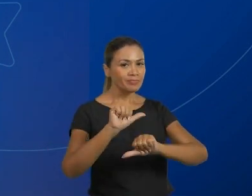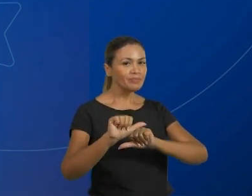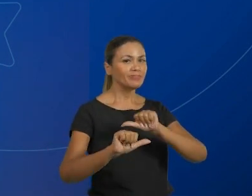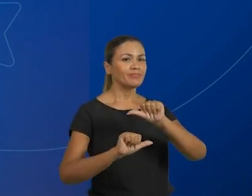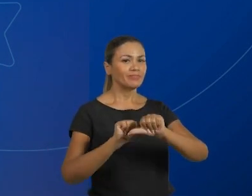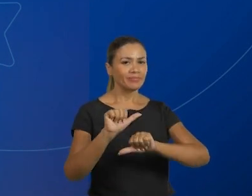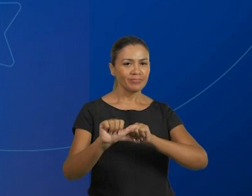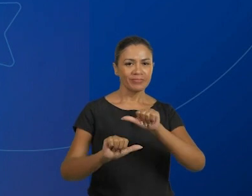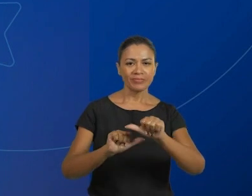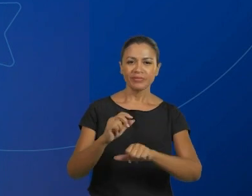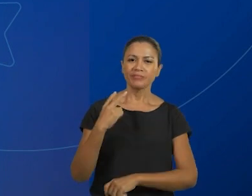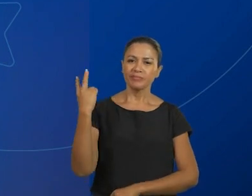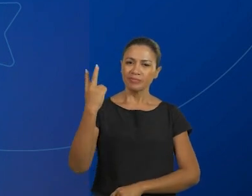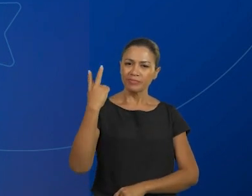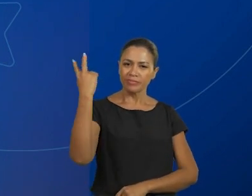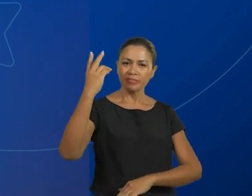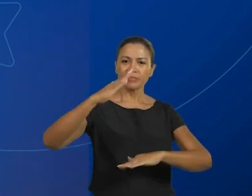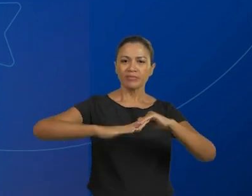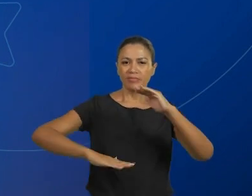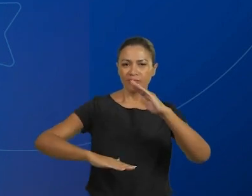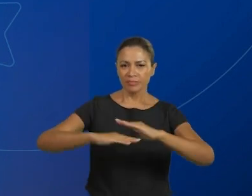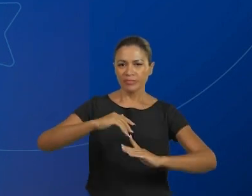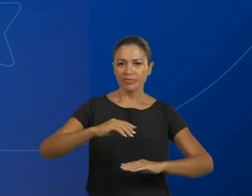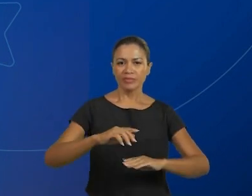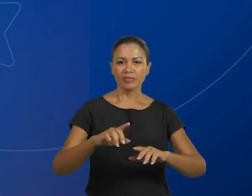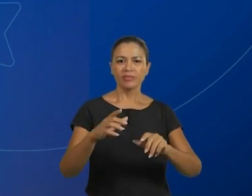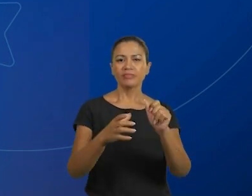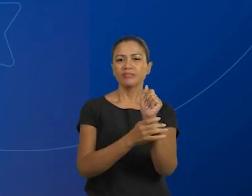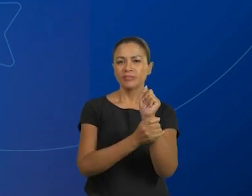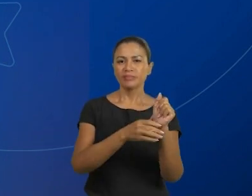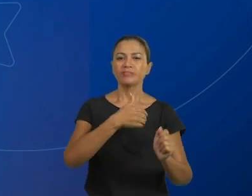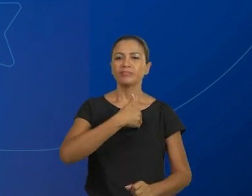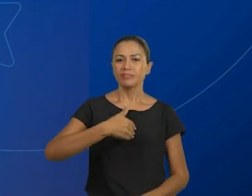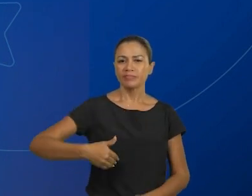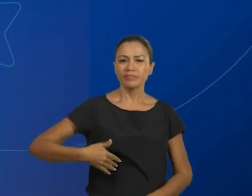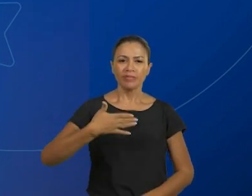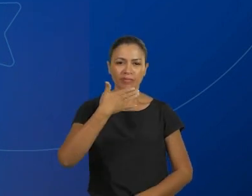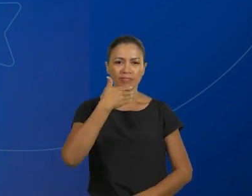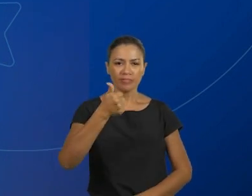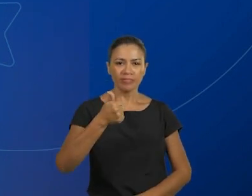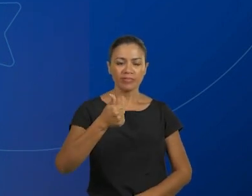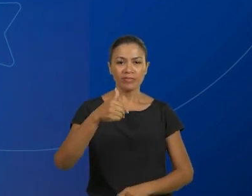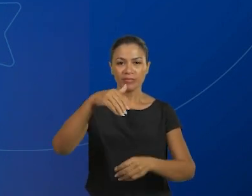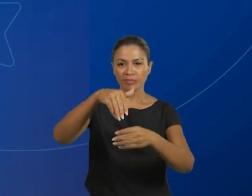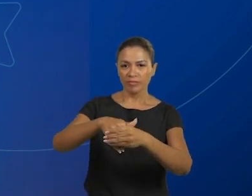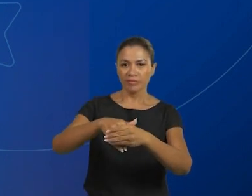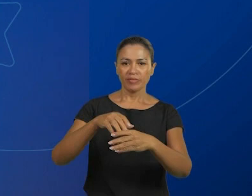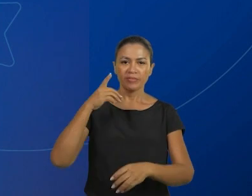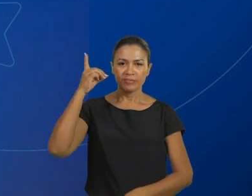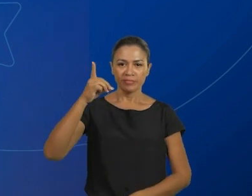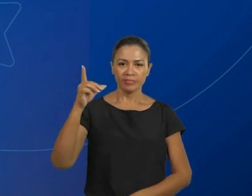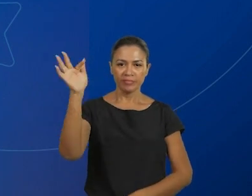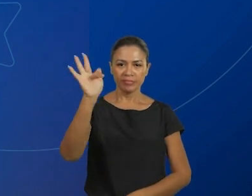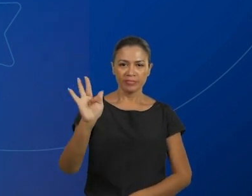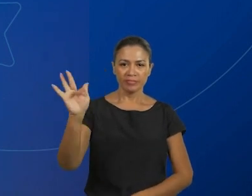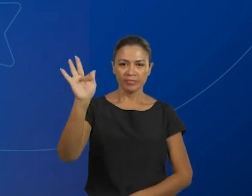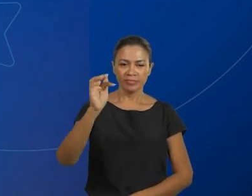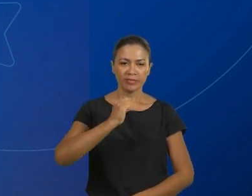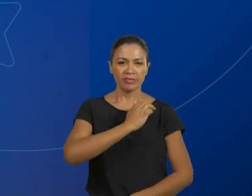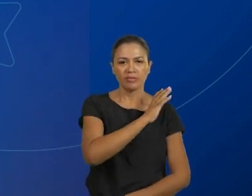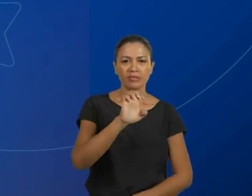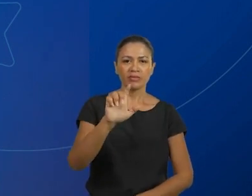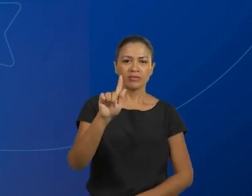mudança, pela renovação, pela valorização profissional e uma segurança pública de qualidade. Vote para